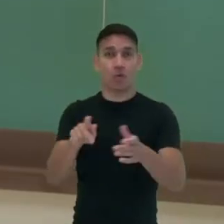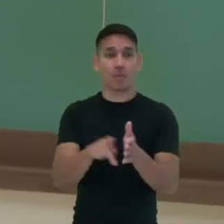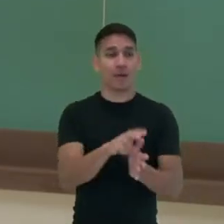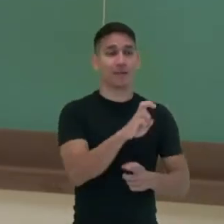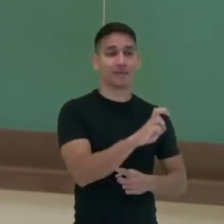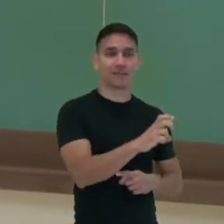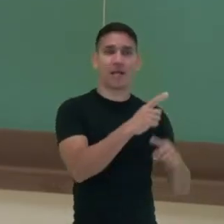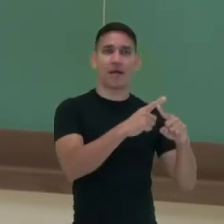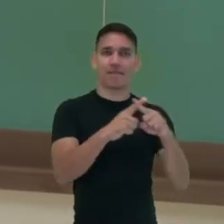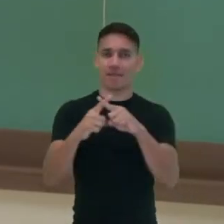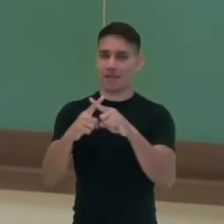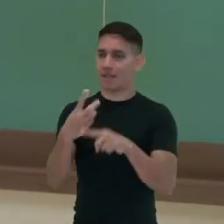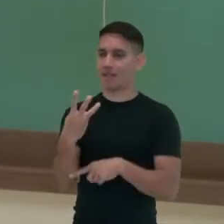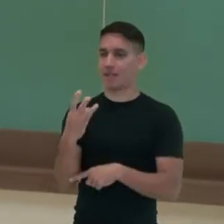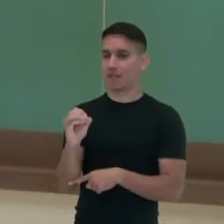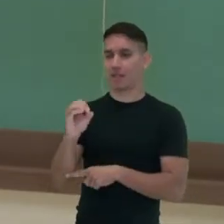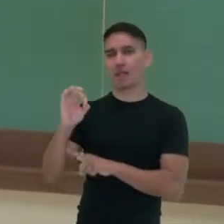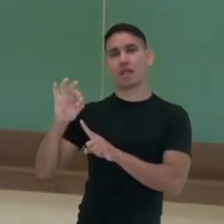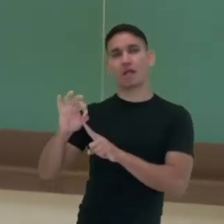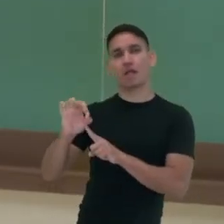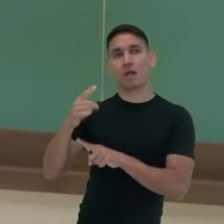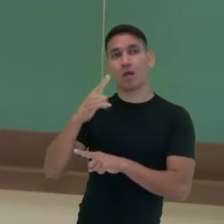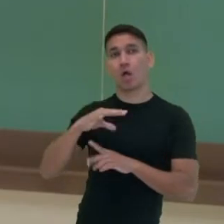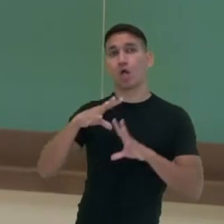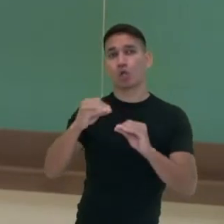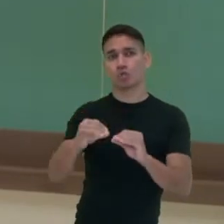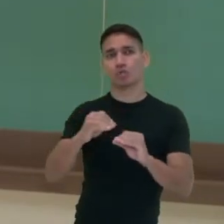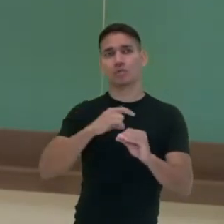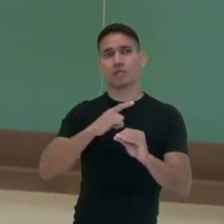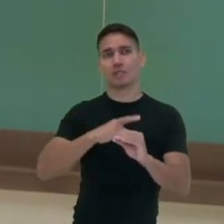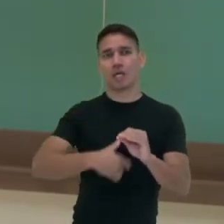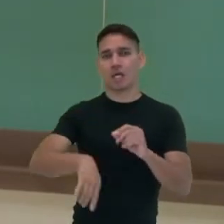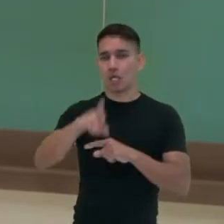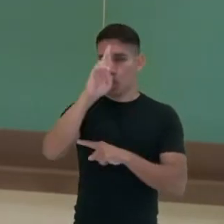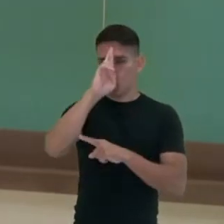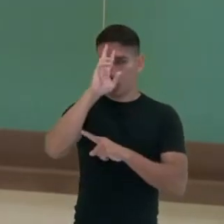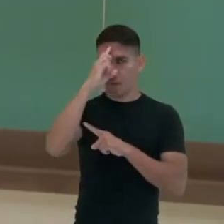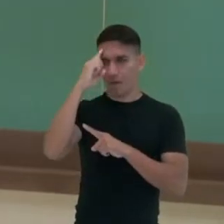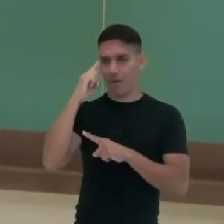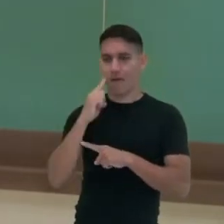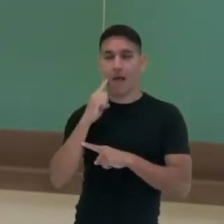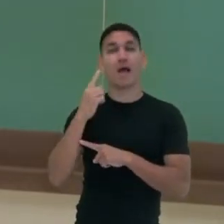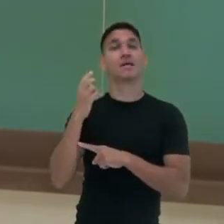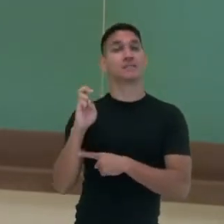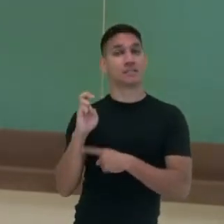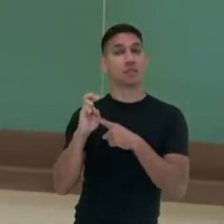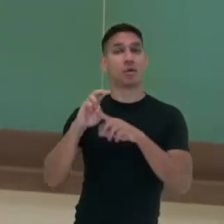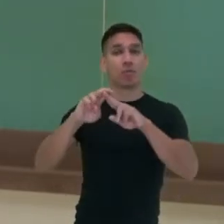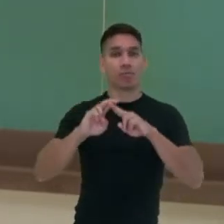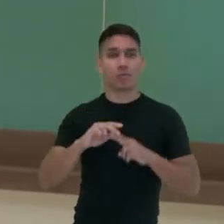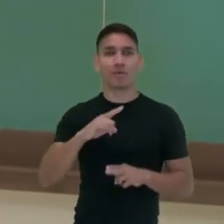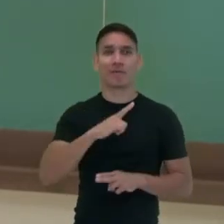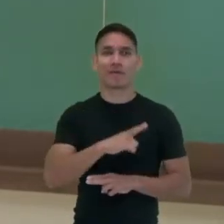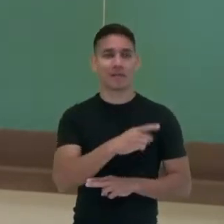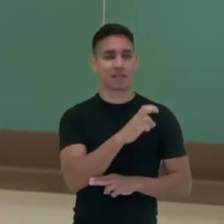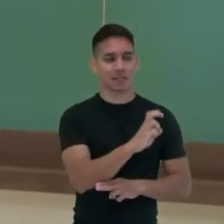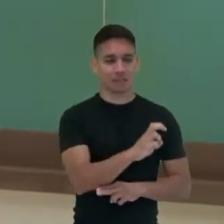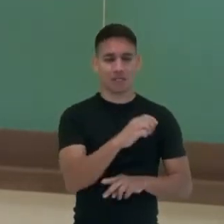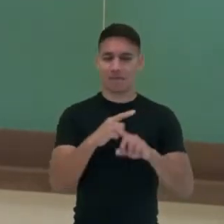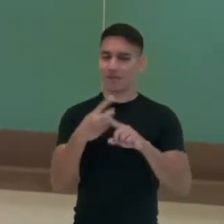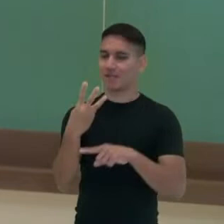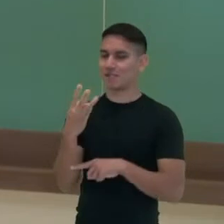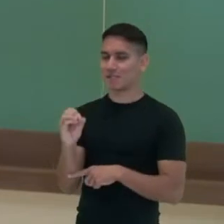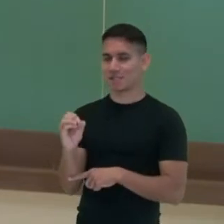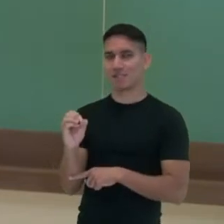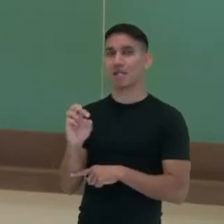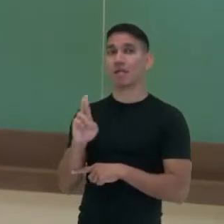né, todo esse intervalo aqui, né, que vai ali do 12 até o 5, então são 5 horas, 5 vezes 30 é